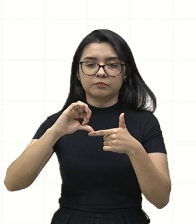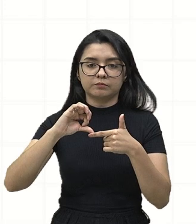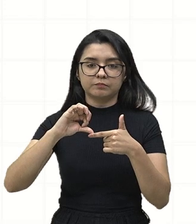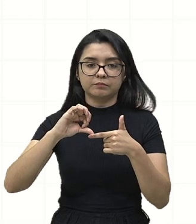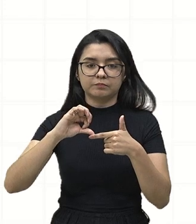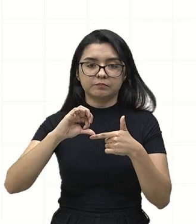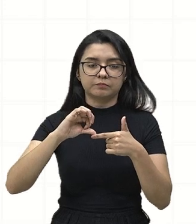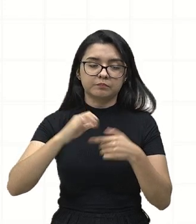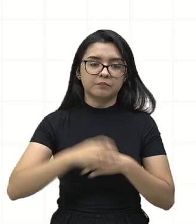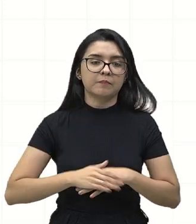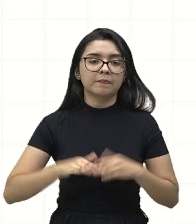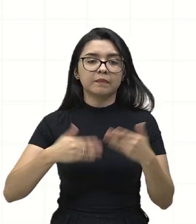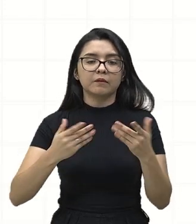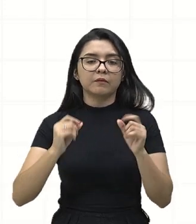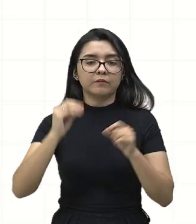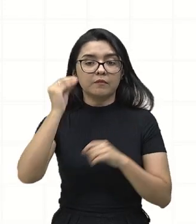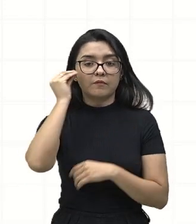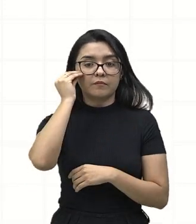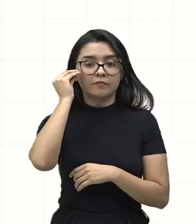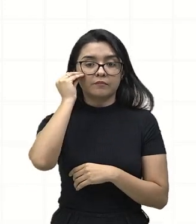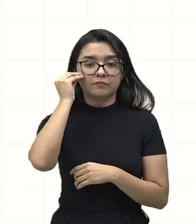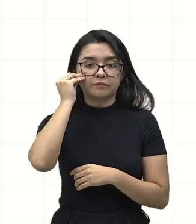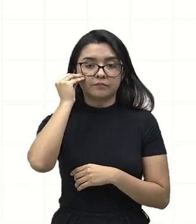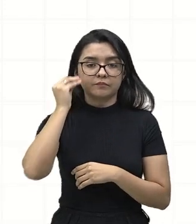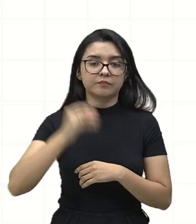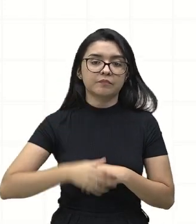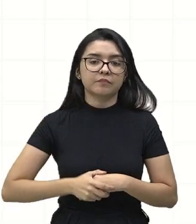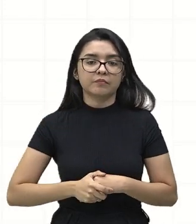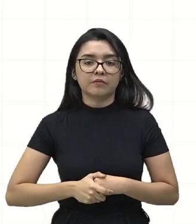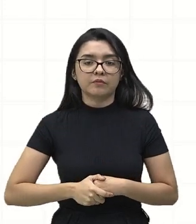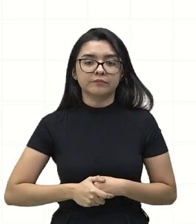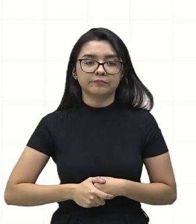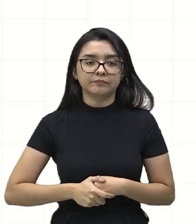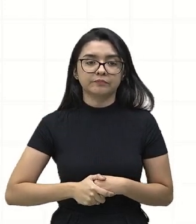9. Vamos verificar aqui alguns exemplos. Vejam só.